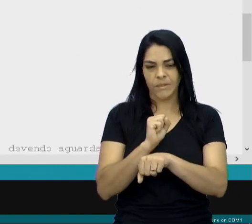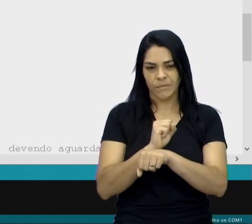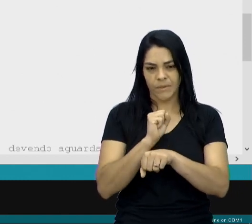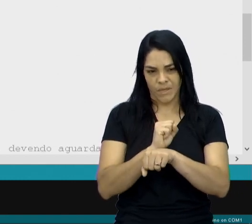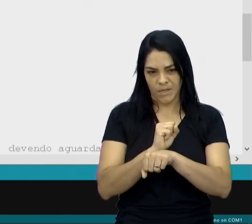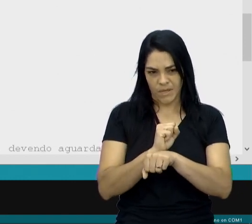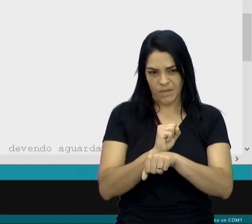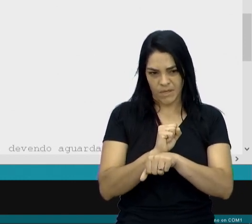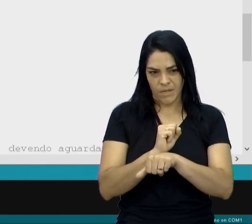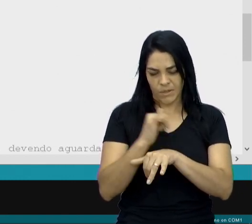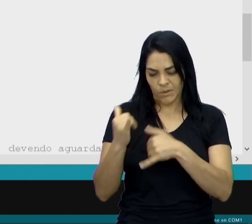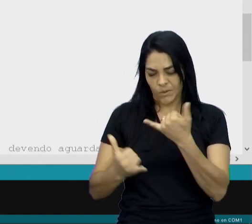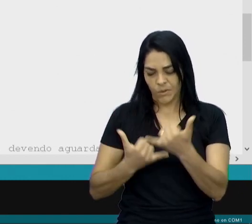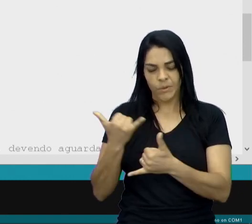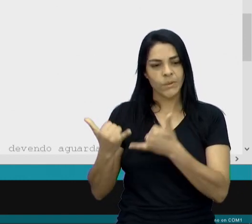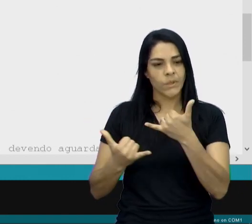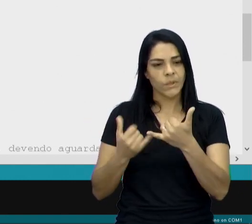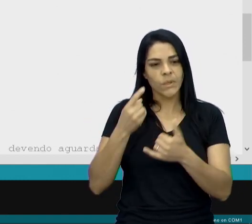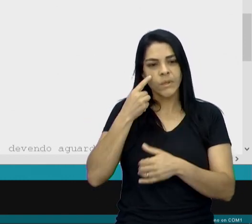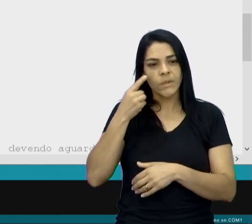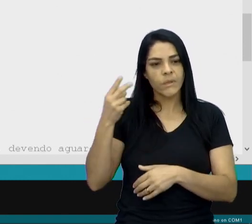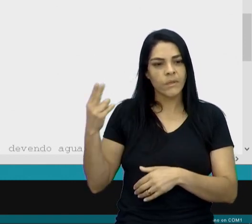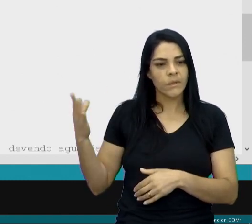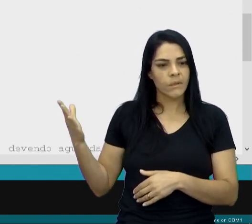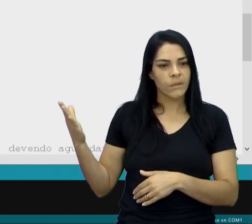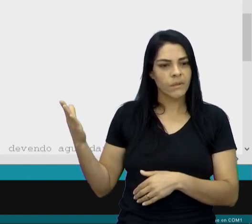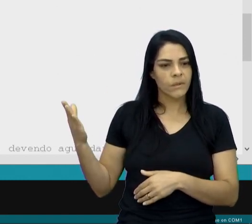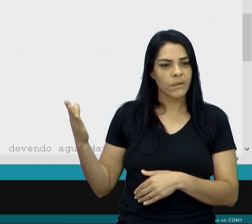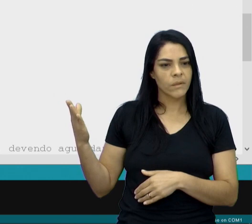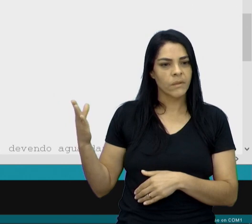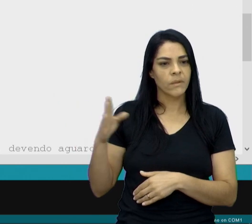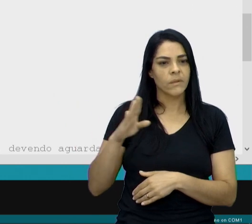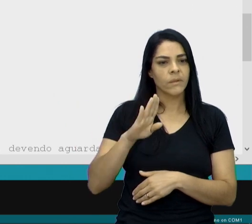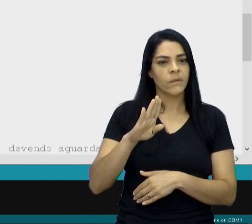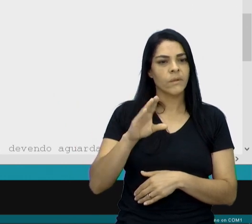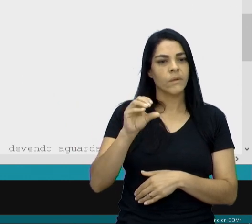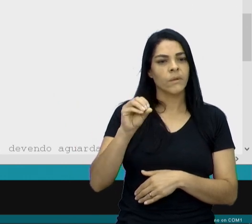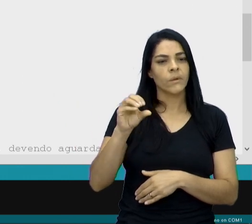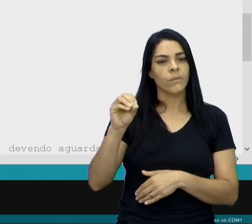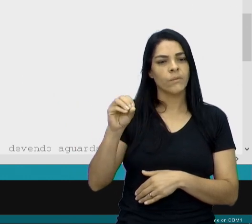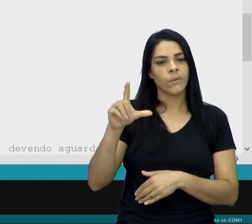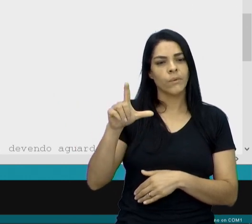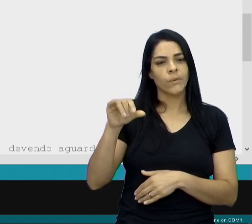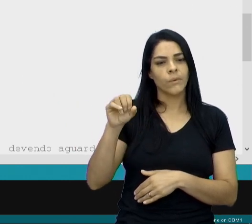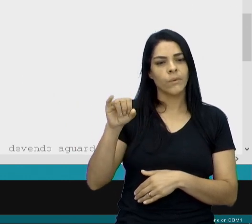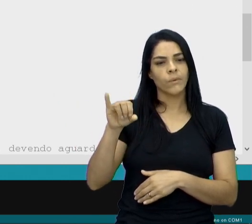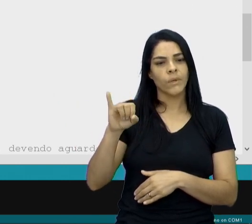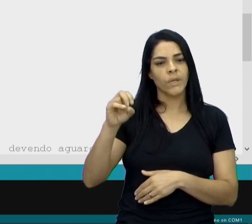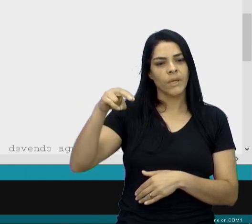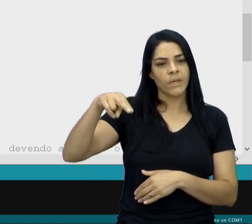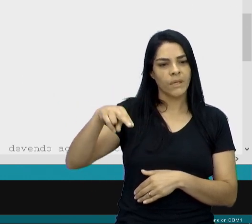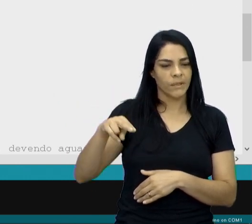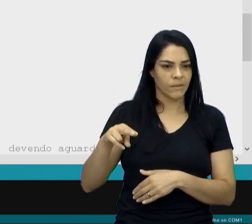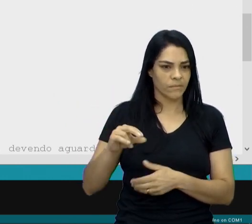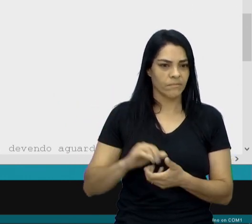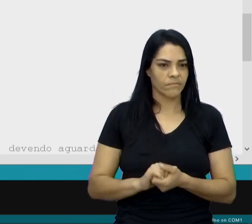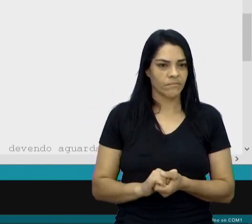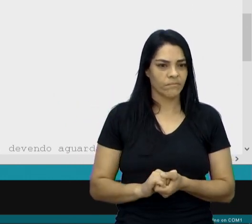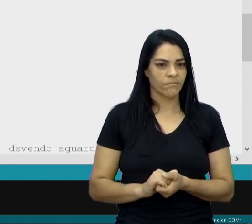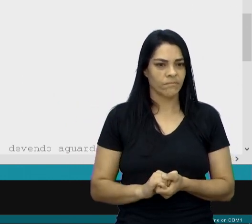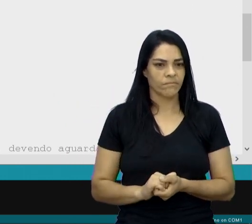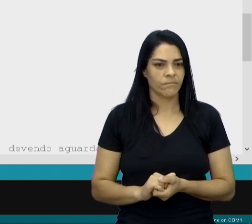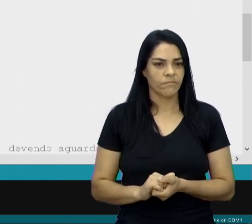ele faz? Ó, olha este comando aqui, ó, boolean, tá certo? Este comando aqui a gente usa quando o Arduino tem que tomar uma